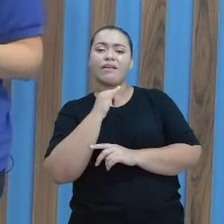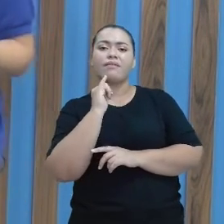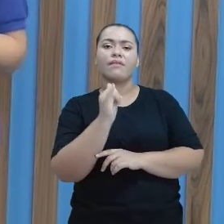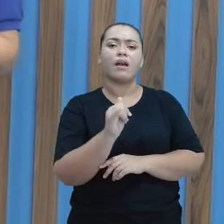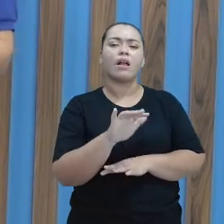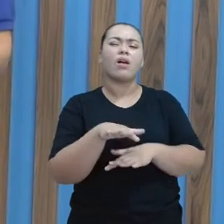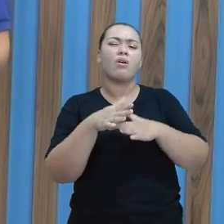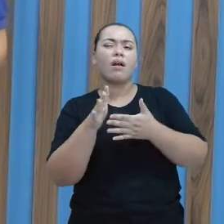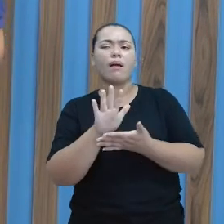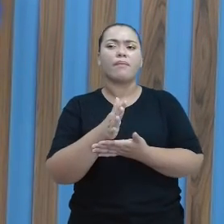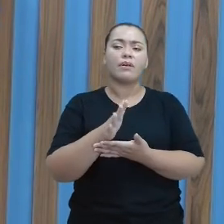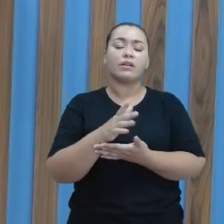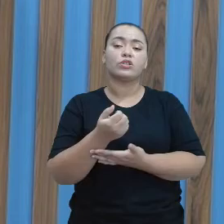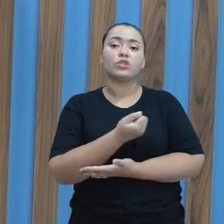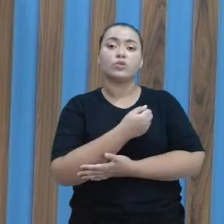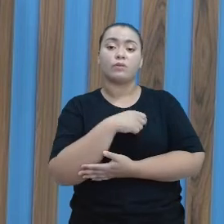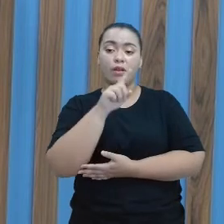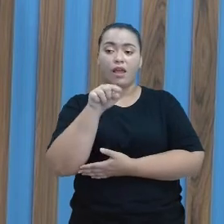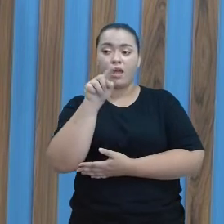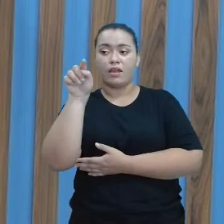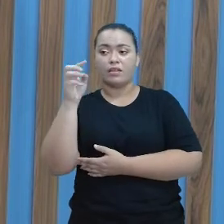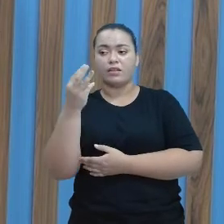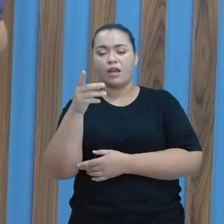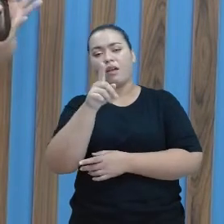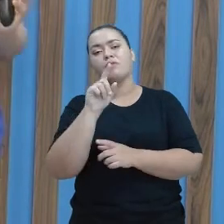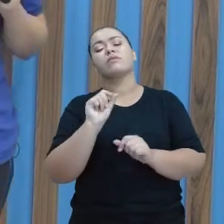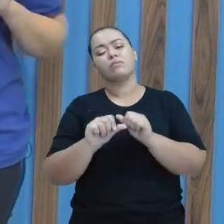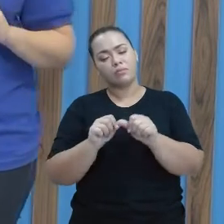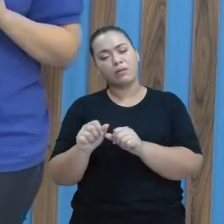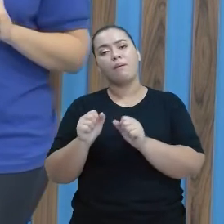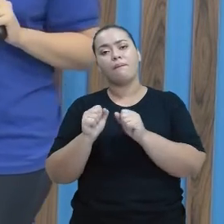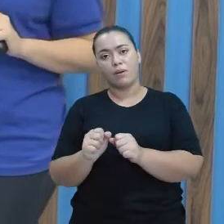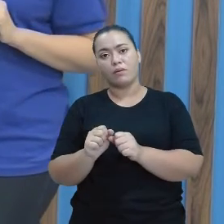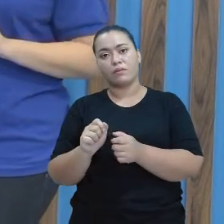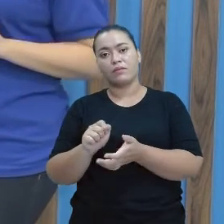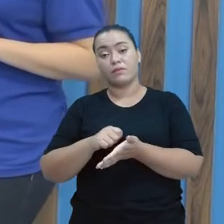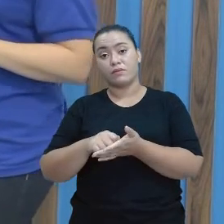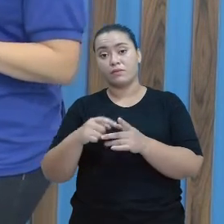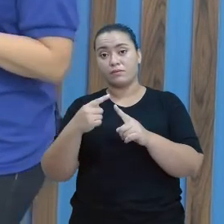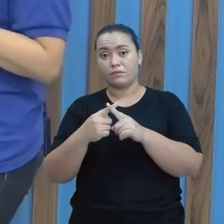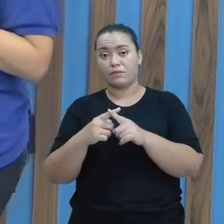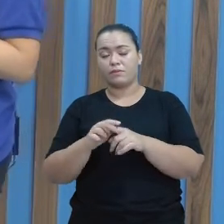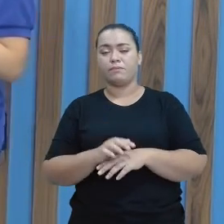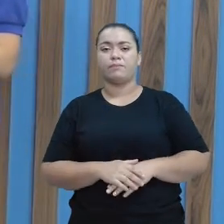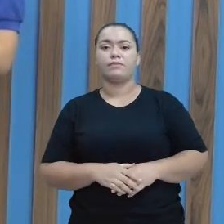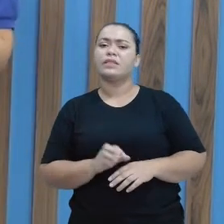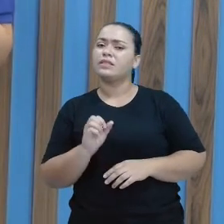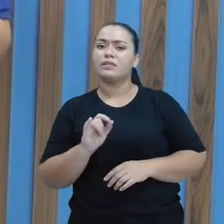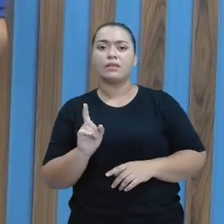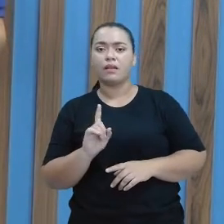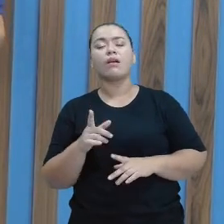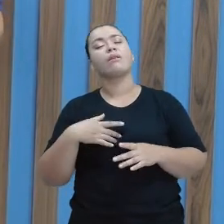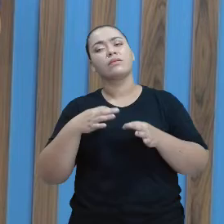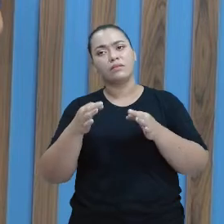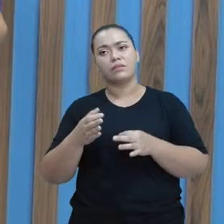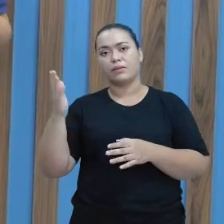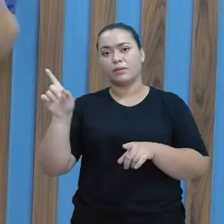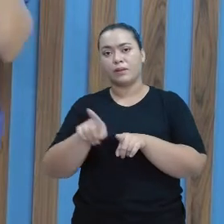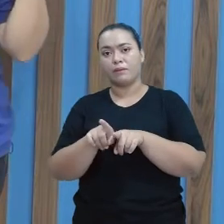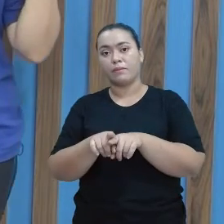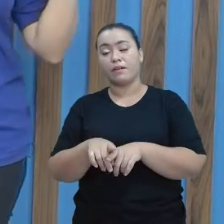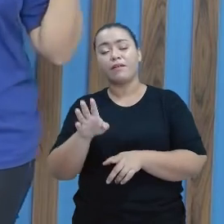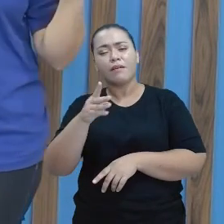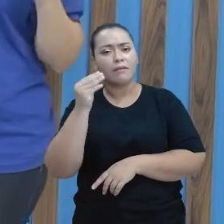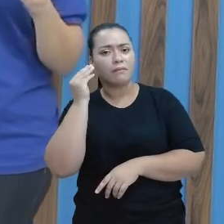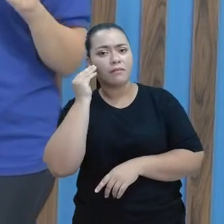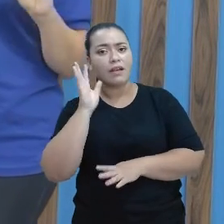substituição, uma aproximação para esse valor, aí você substitui e faz a multiplicação, tá certo? Então, veja como a gente tentou explicar aqui